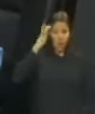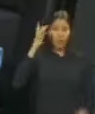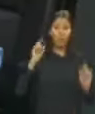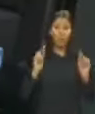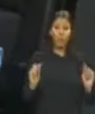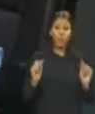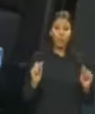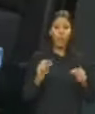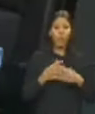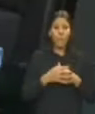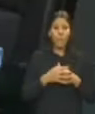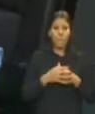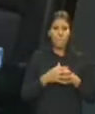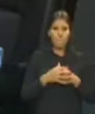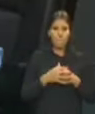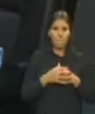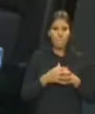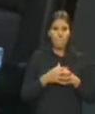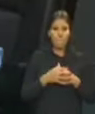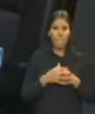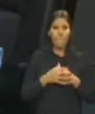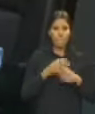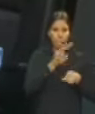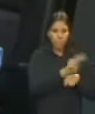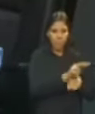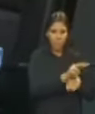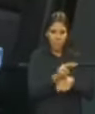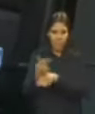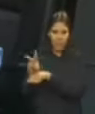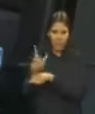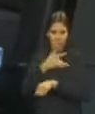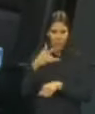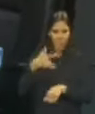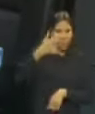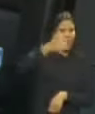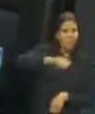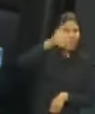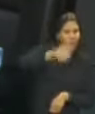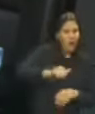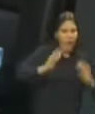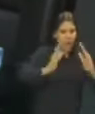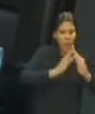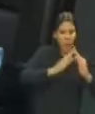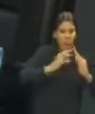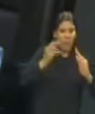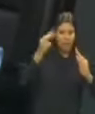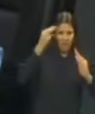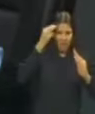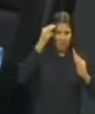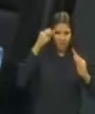que essas blitz de saúde, para poder avaliar, eu chamo de blitz,